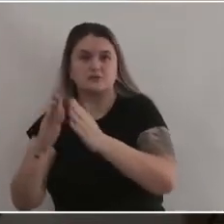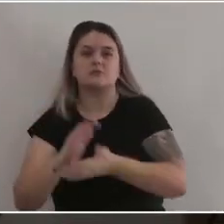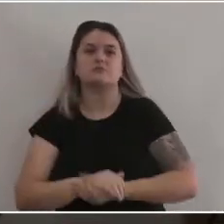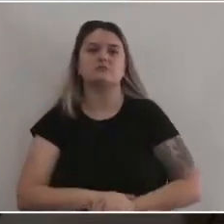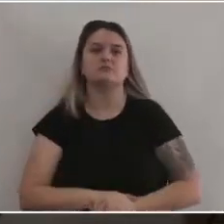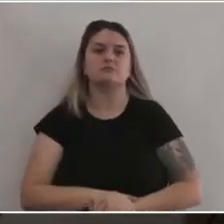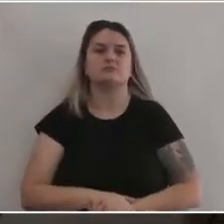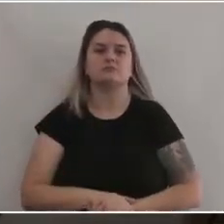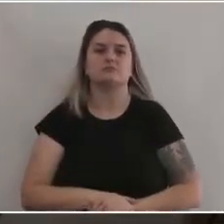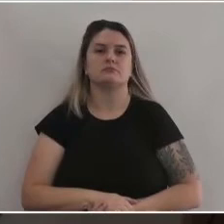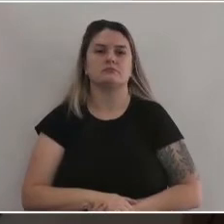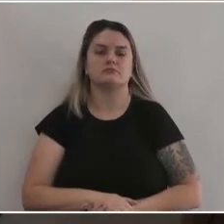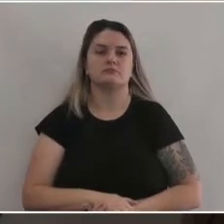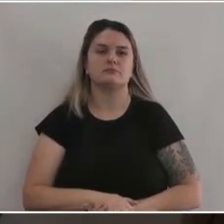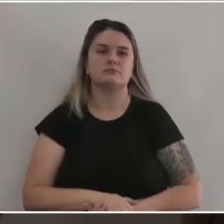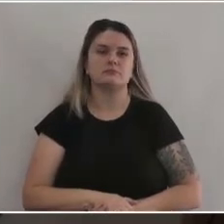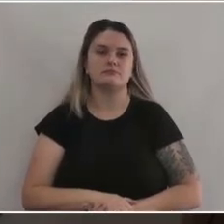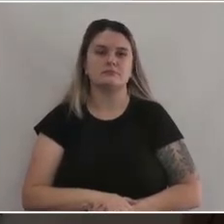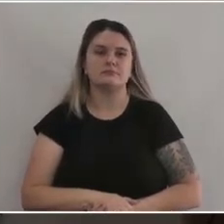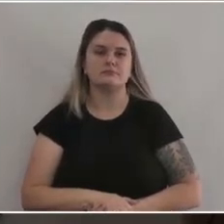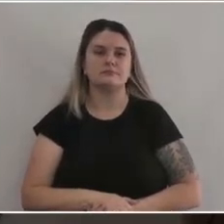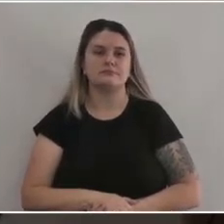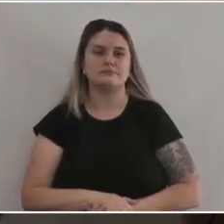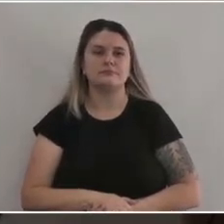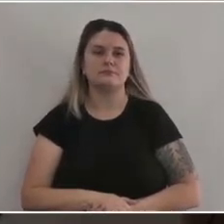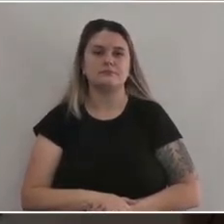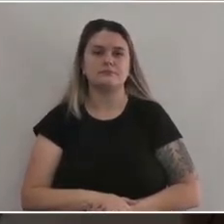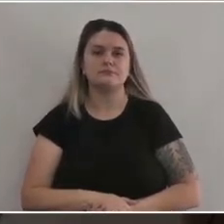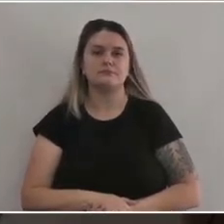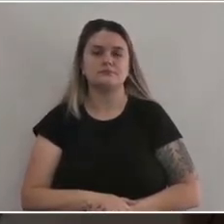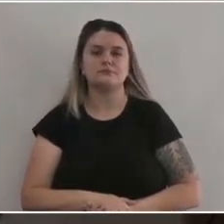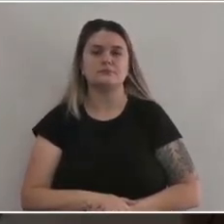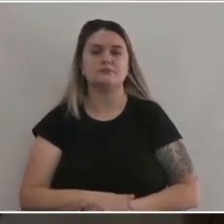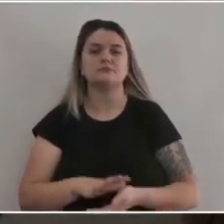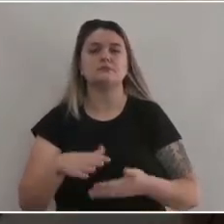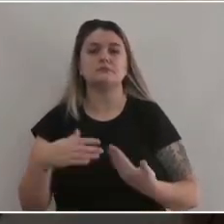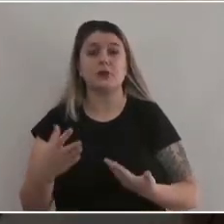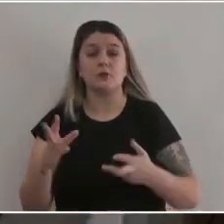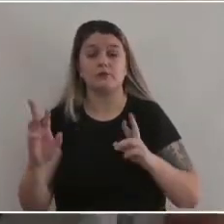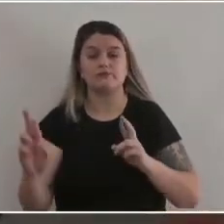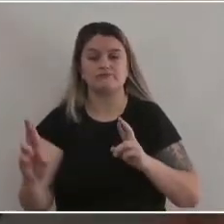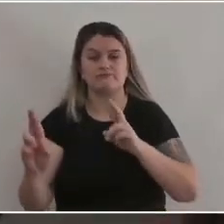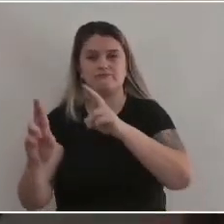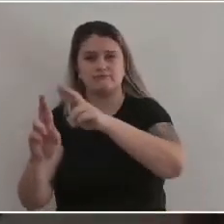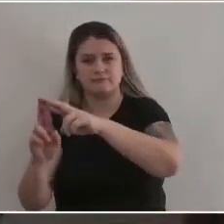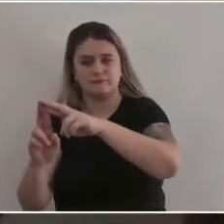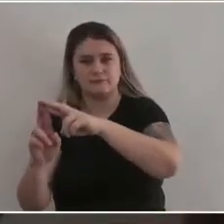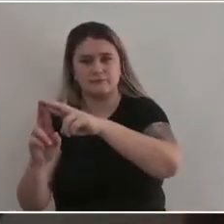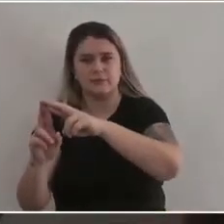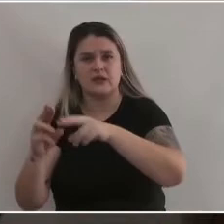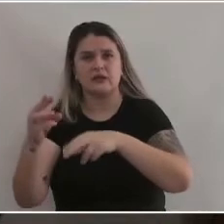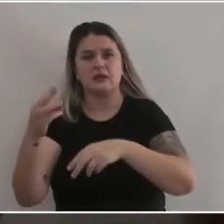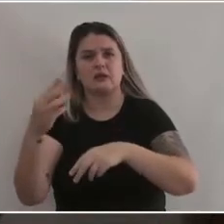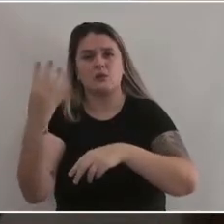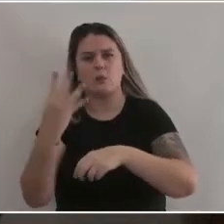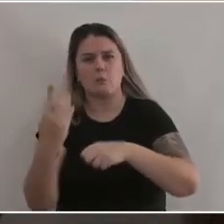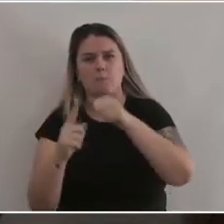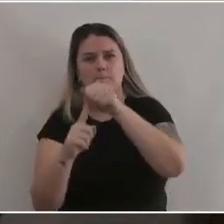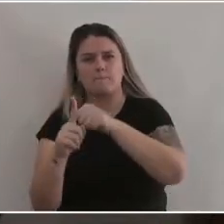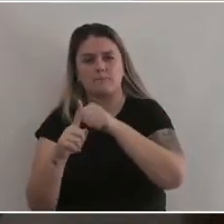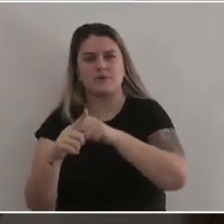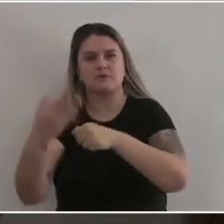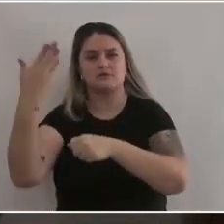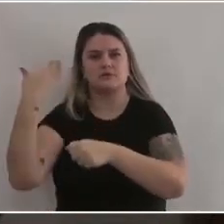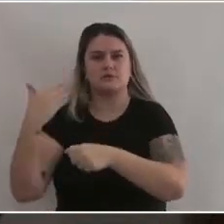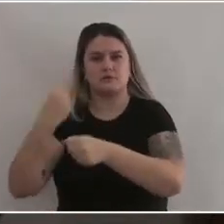2.534. Então, referente ao terceiro quadrimestre, referente